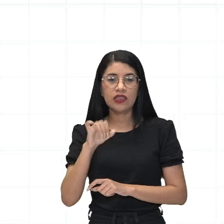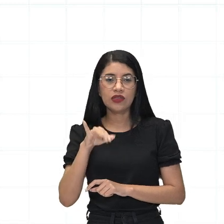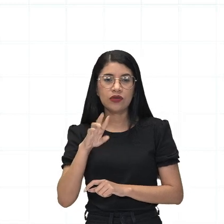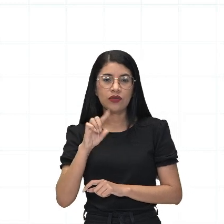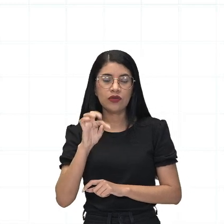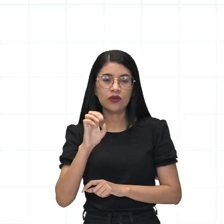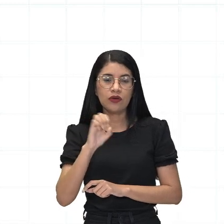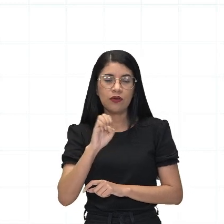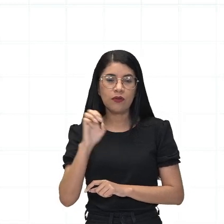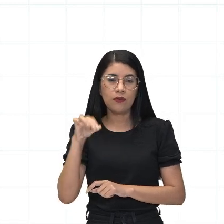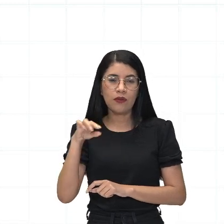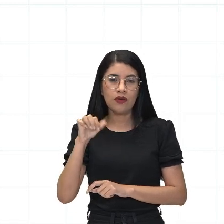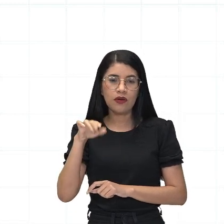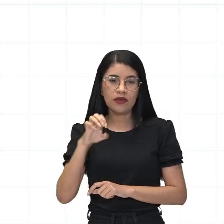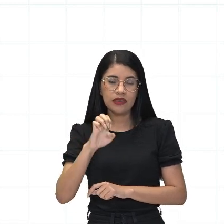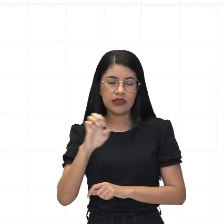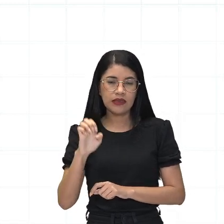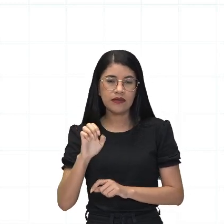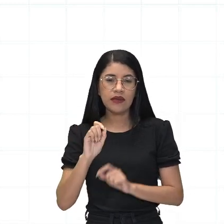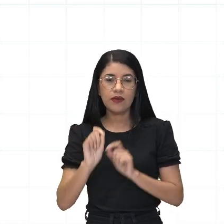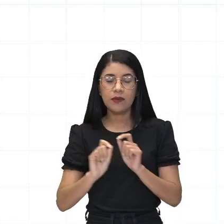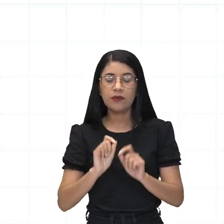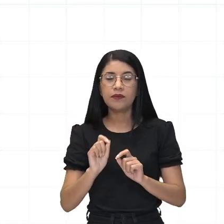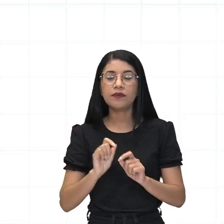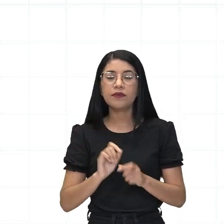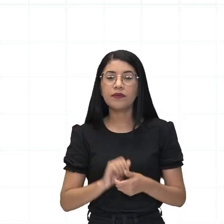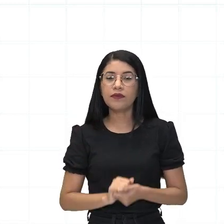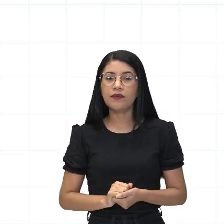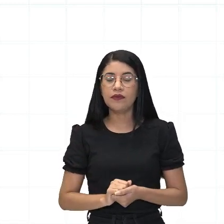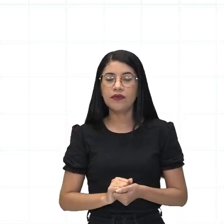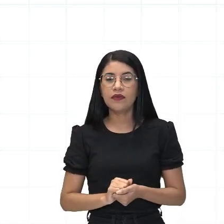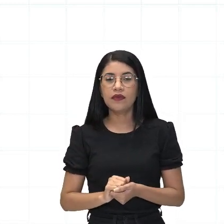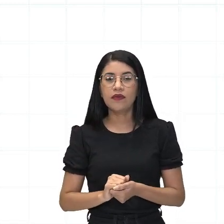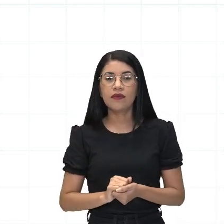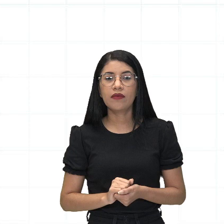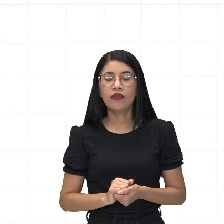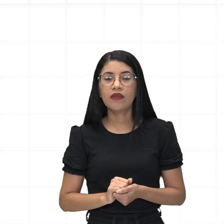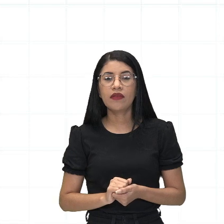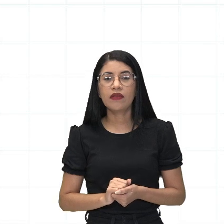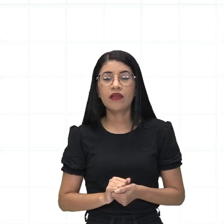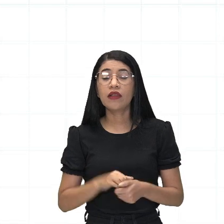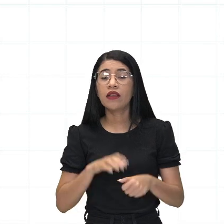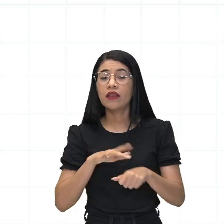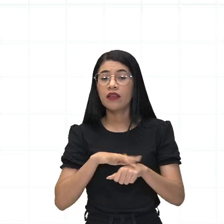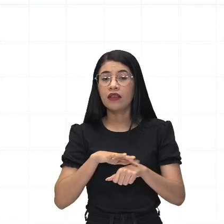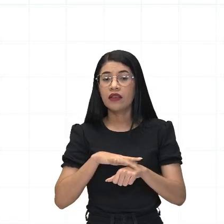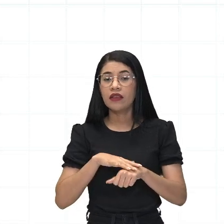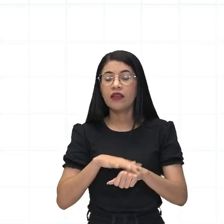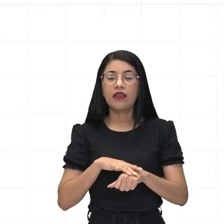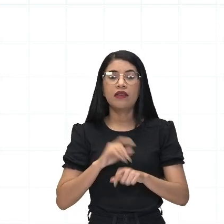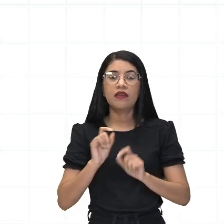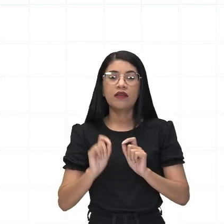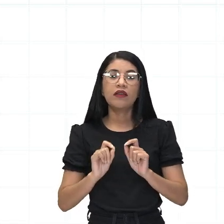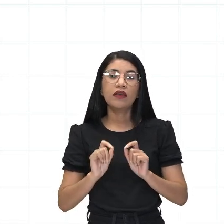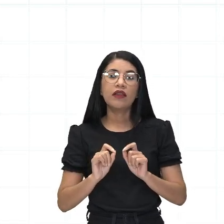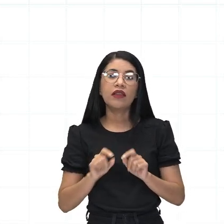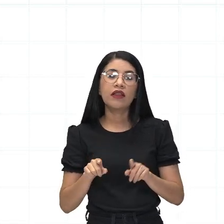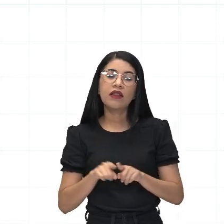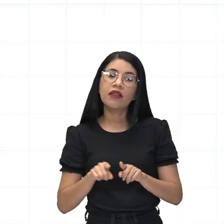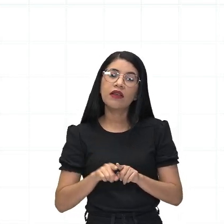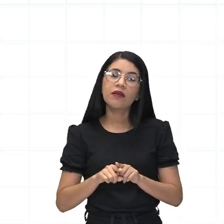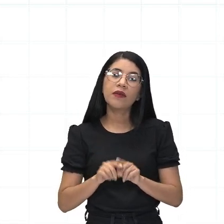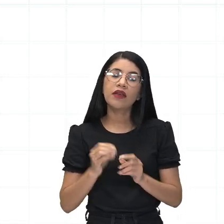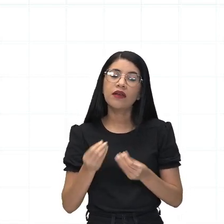esquistossomose. Essa doença, a esquistossomose, ela é uma doença que também é